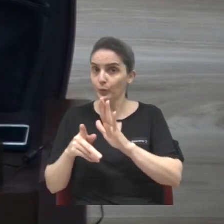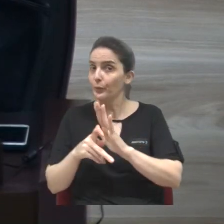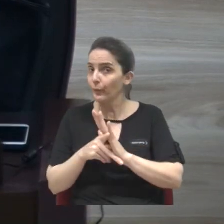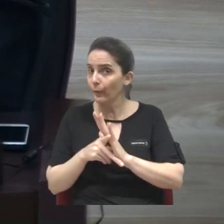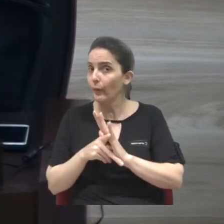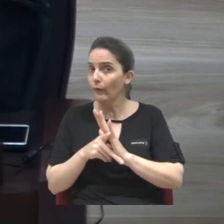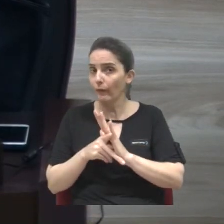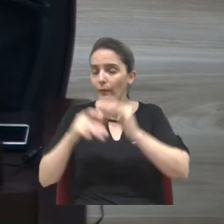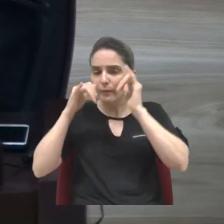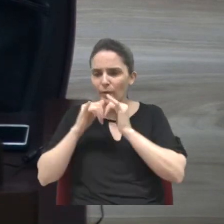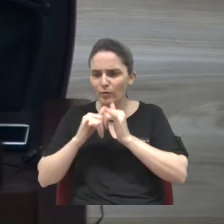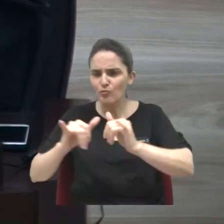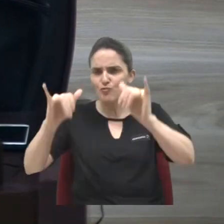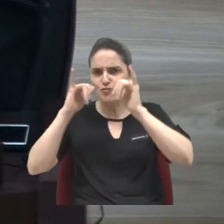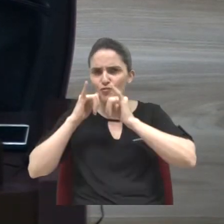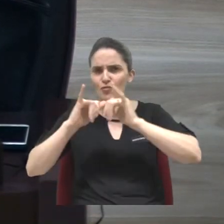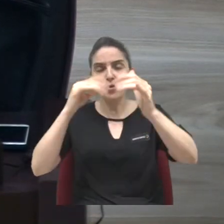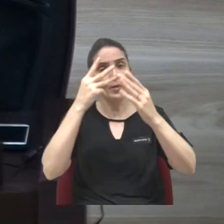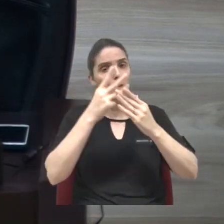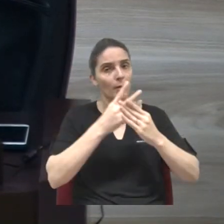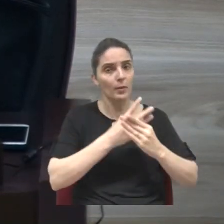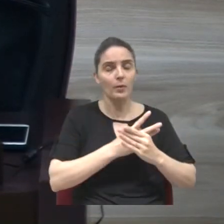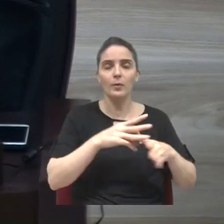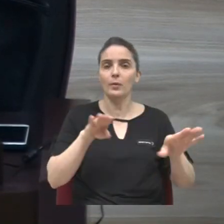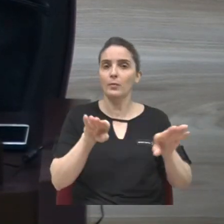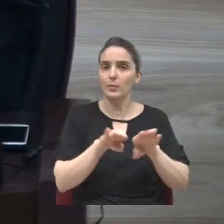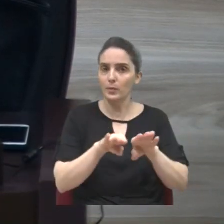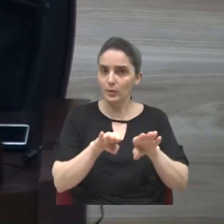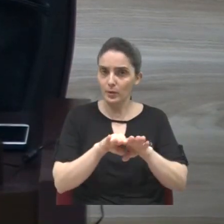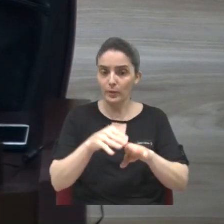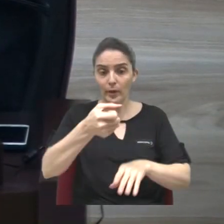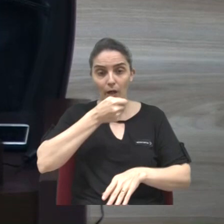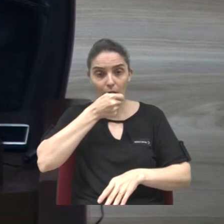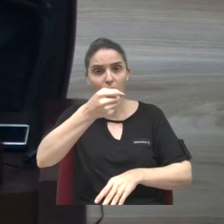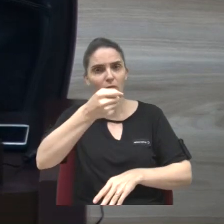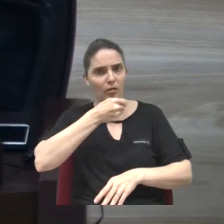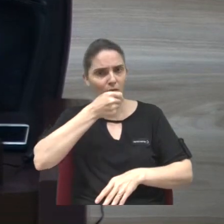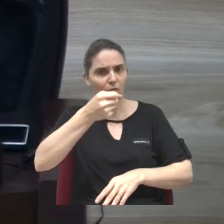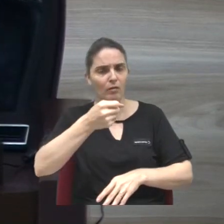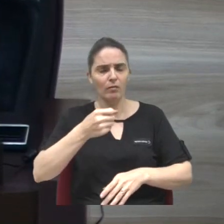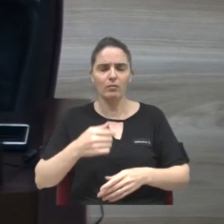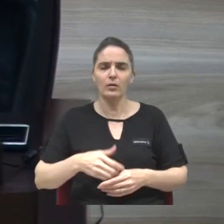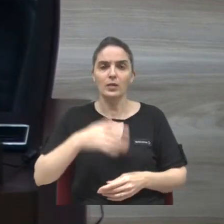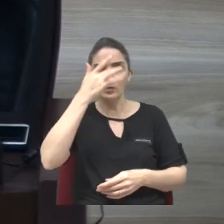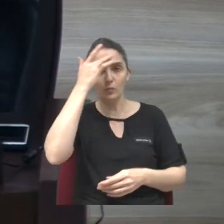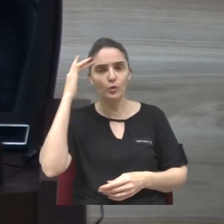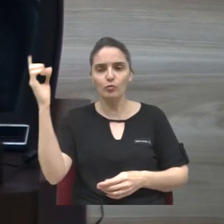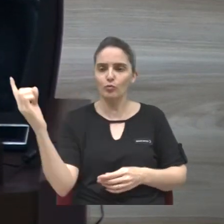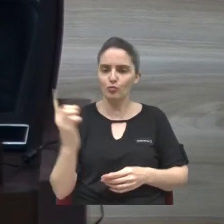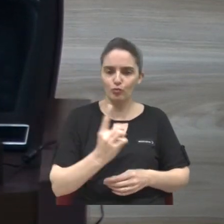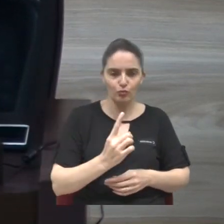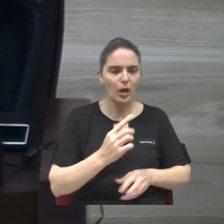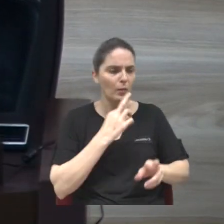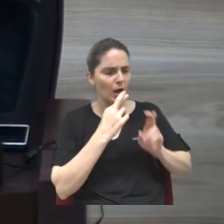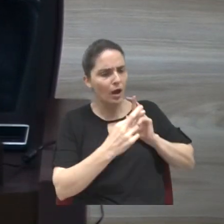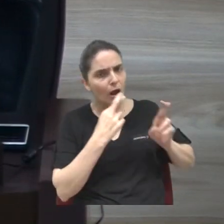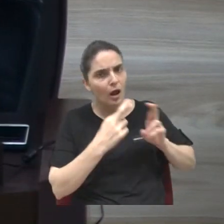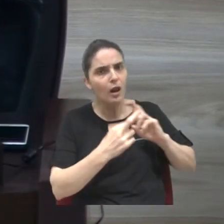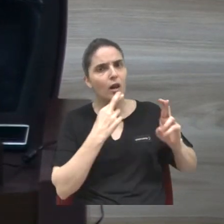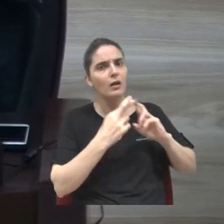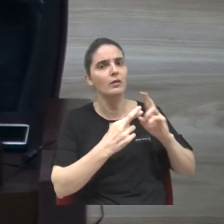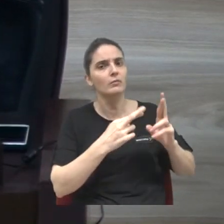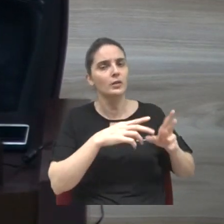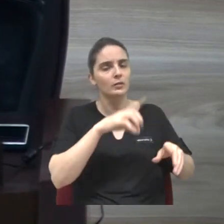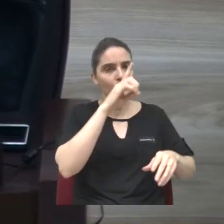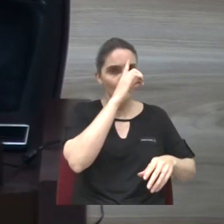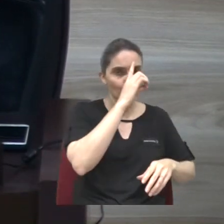na Câmara Municipal quanto na imprensa local, para receber reclamações da população de Limeira entre os dias 27 e 31